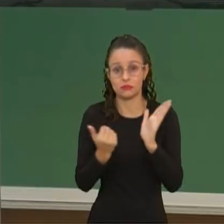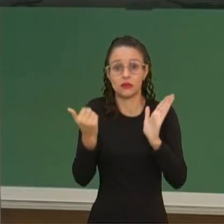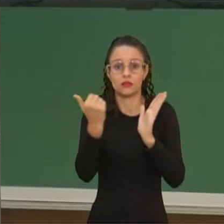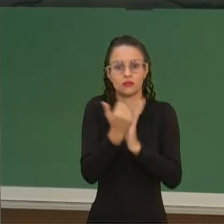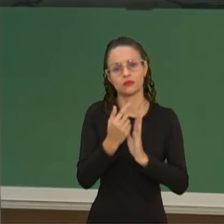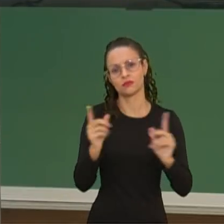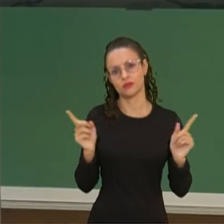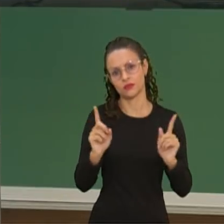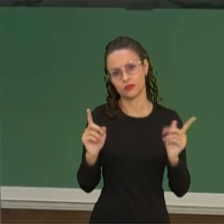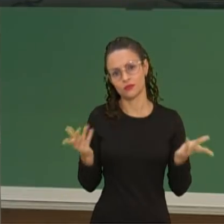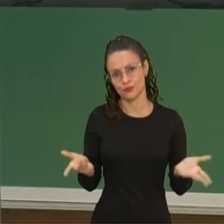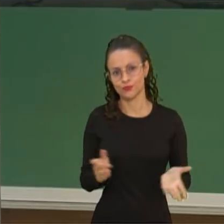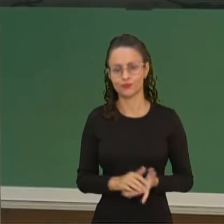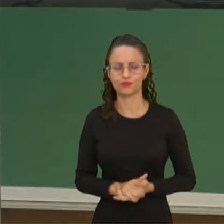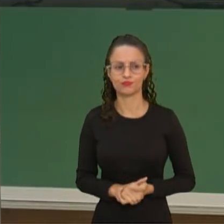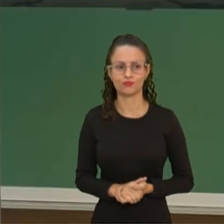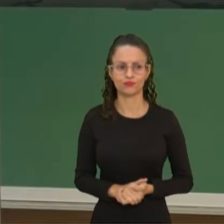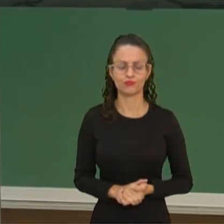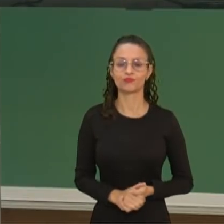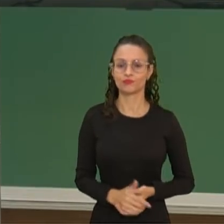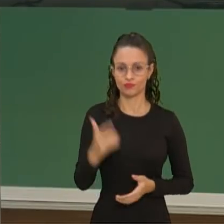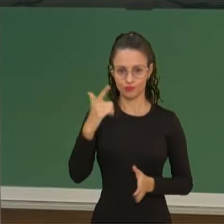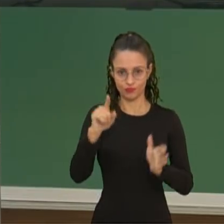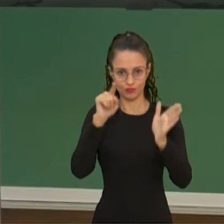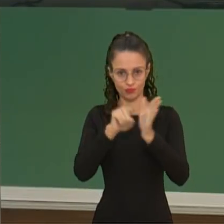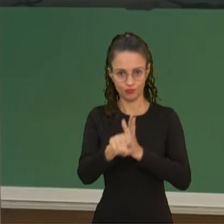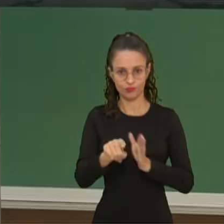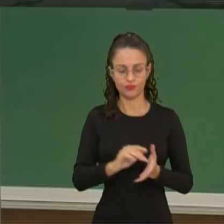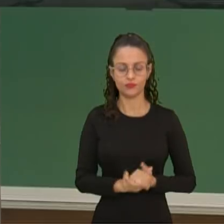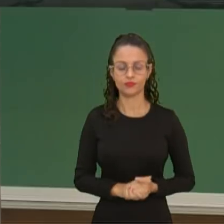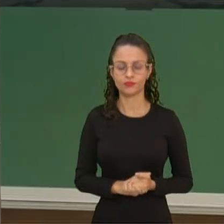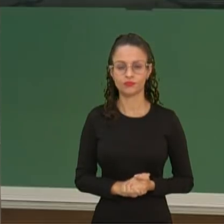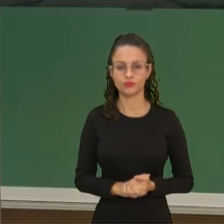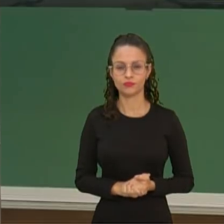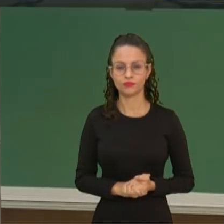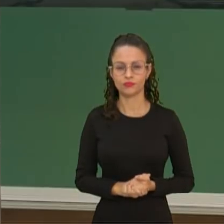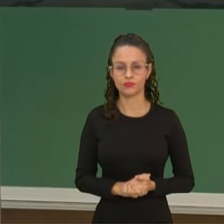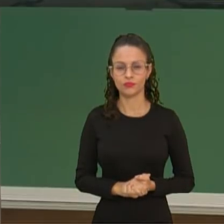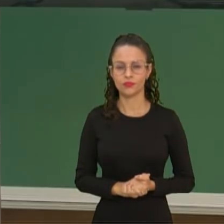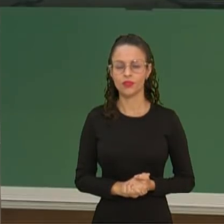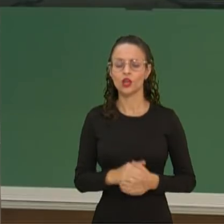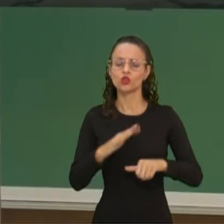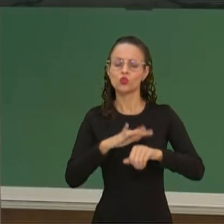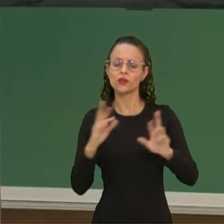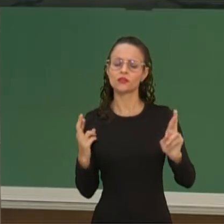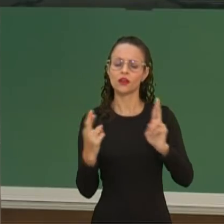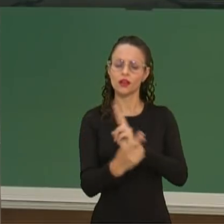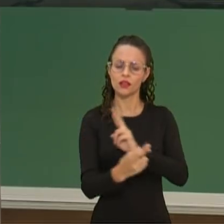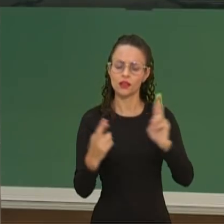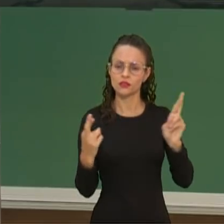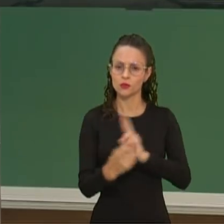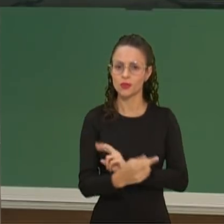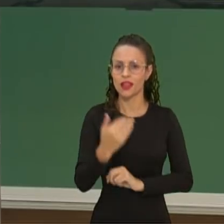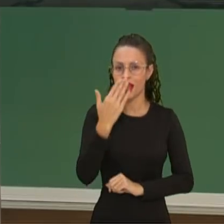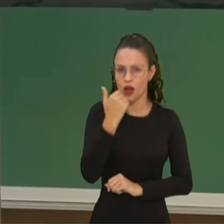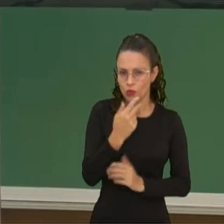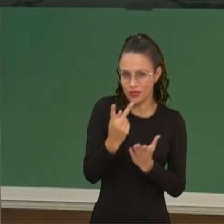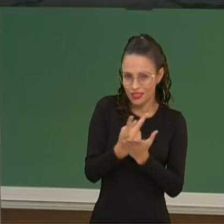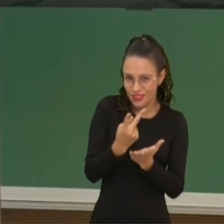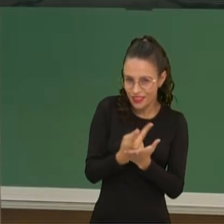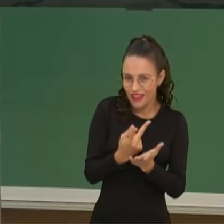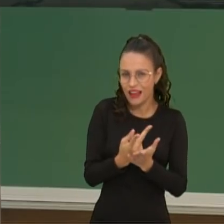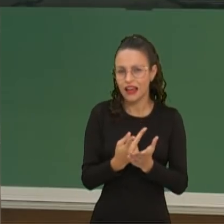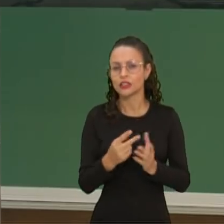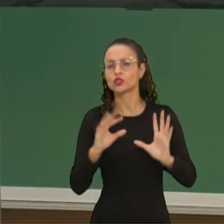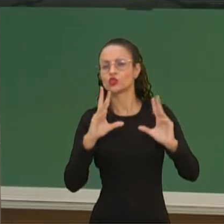excesso. Mais um quiz aqui. Entre as doenças relacionadas à má alimentação, que nós já